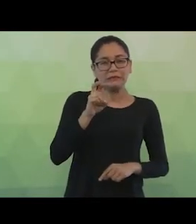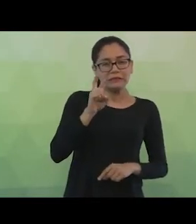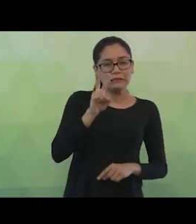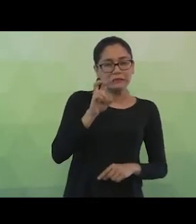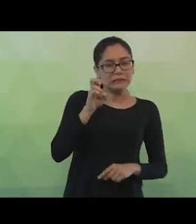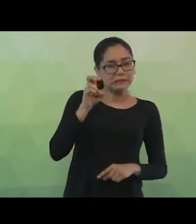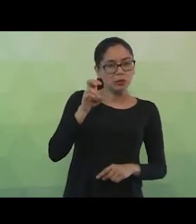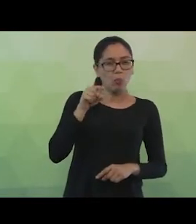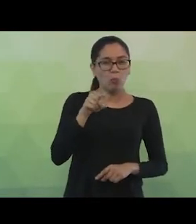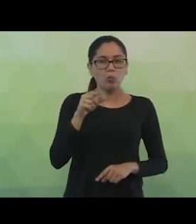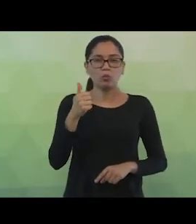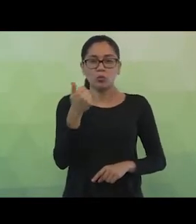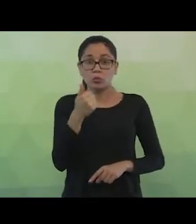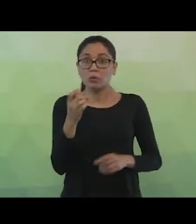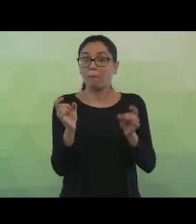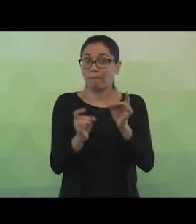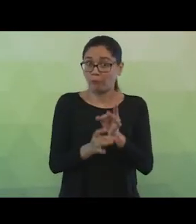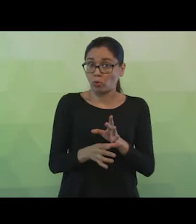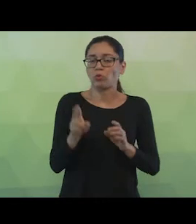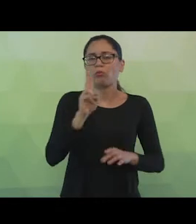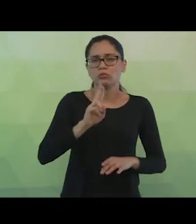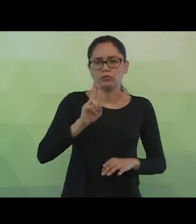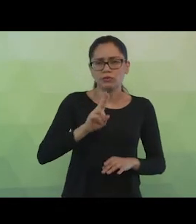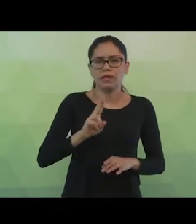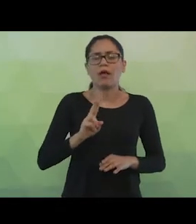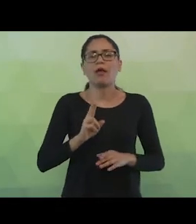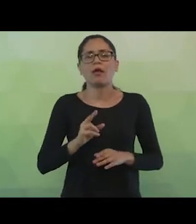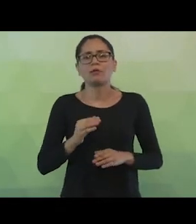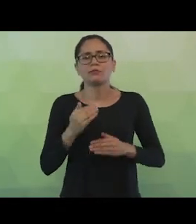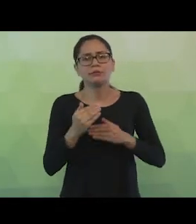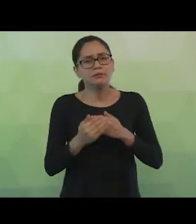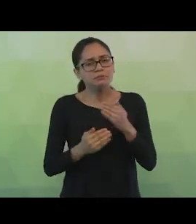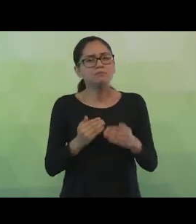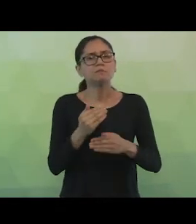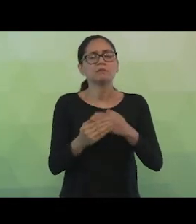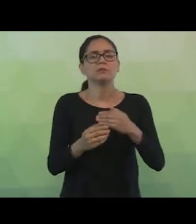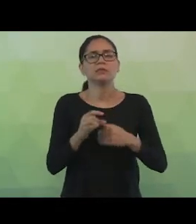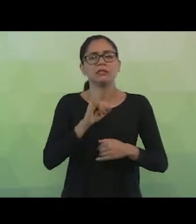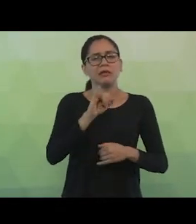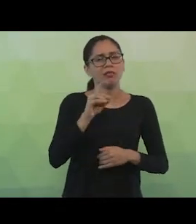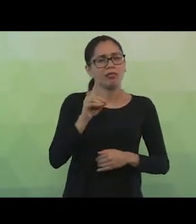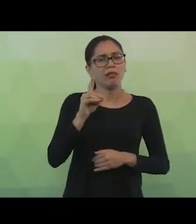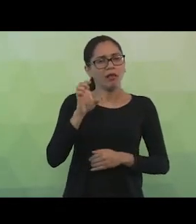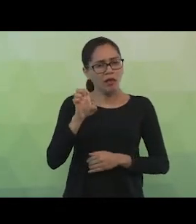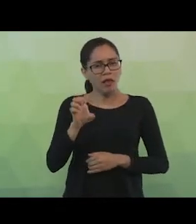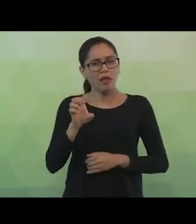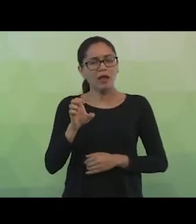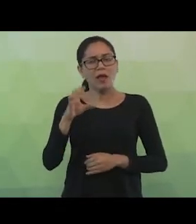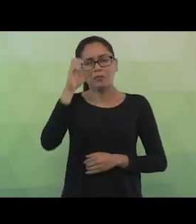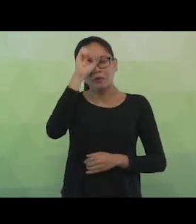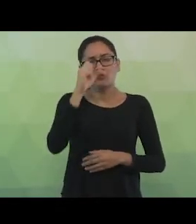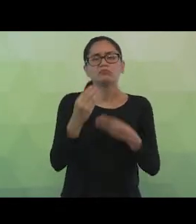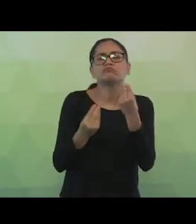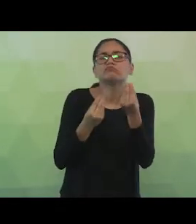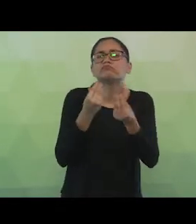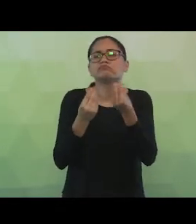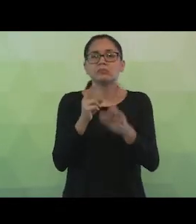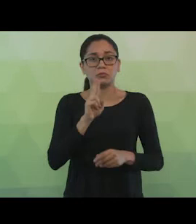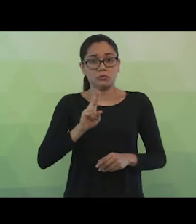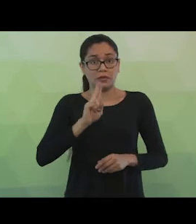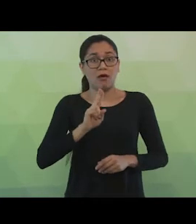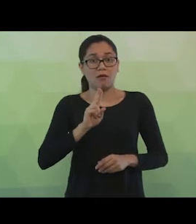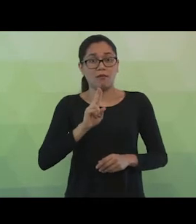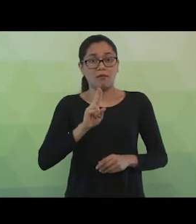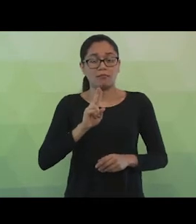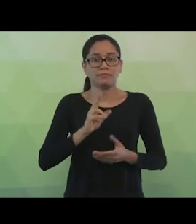ser utilizado. À medida que a gente for trabalhando com esta ideia, nós iremos aprendendo como utilizá-la